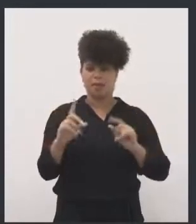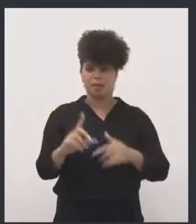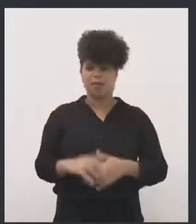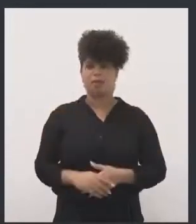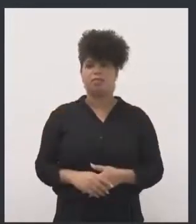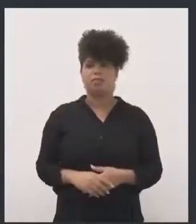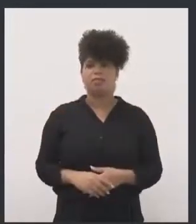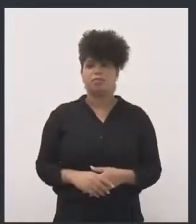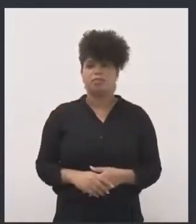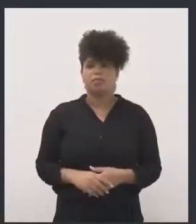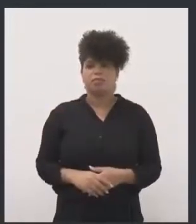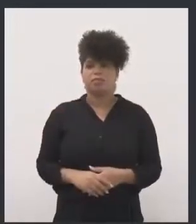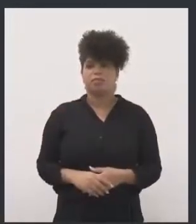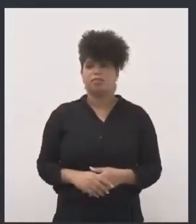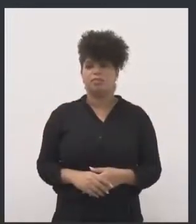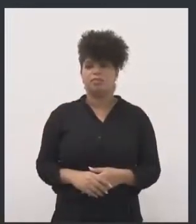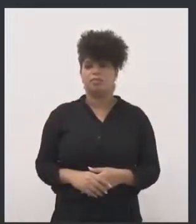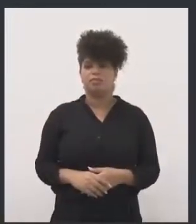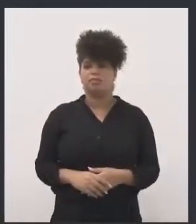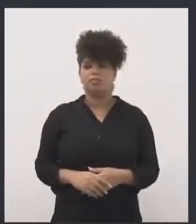historinha.